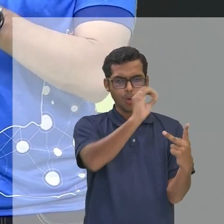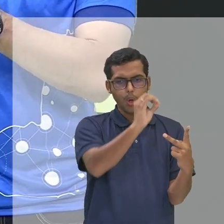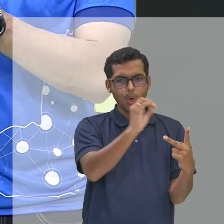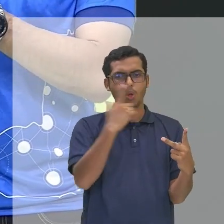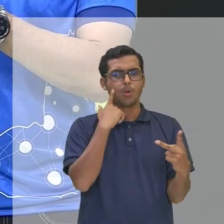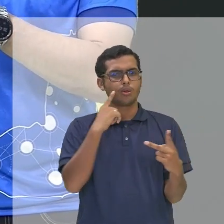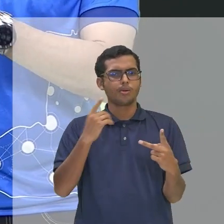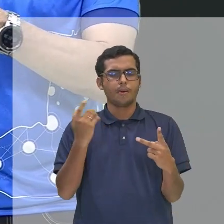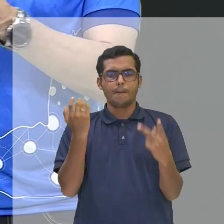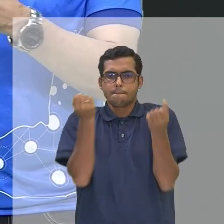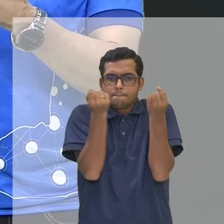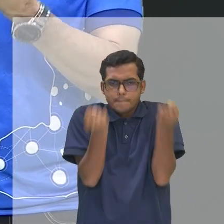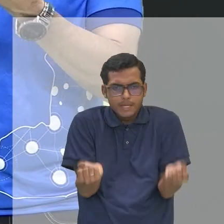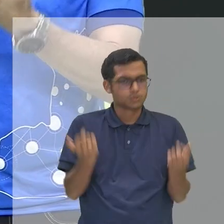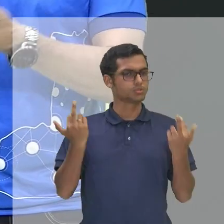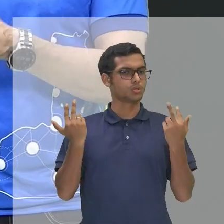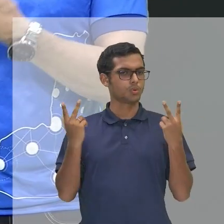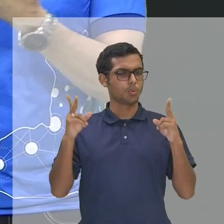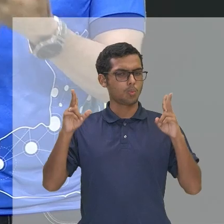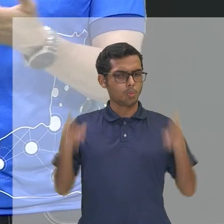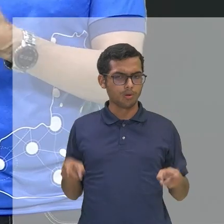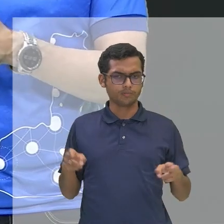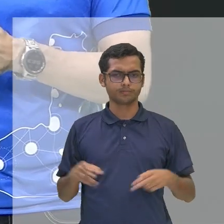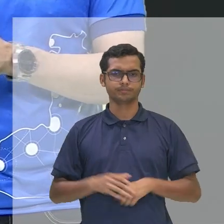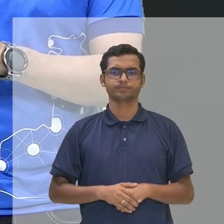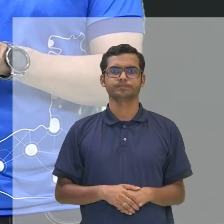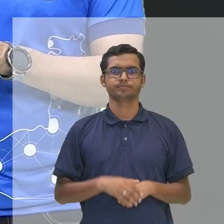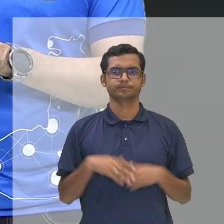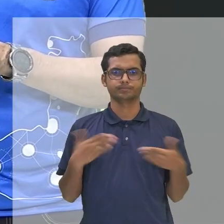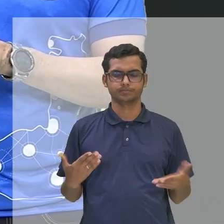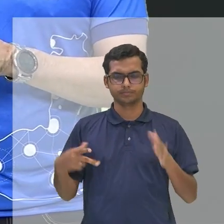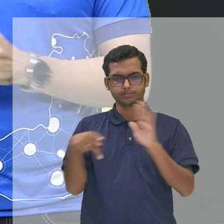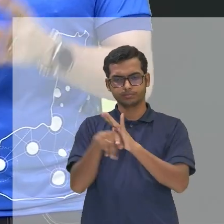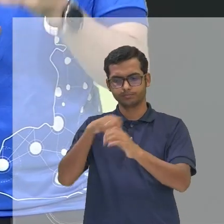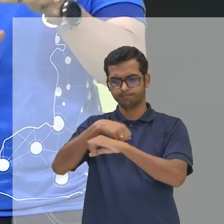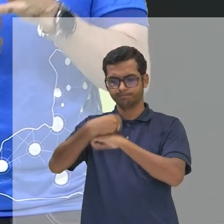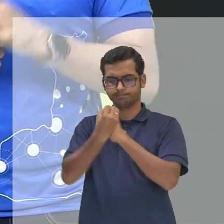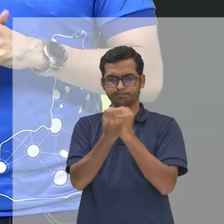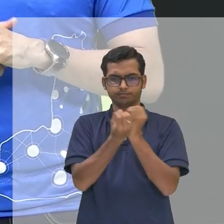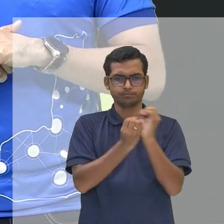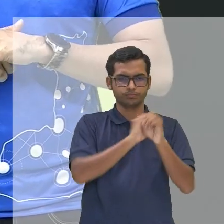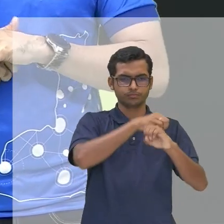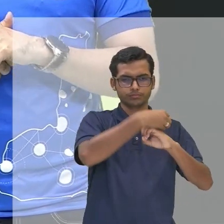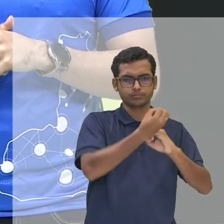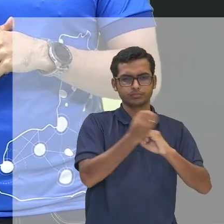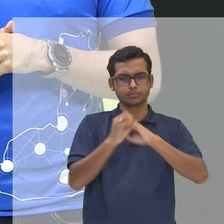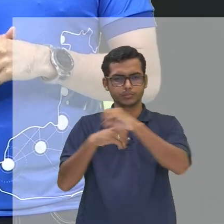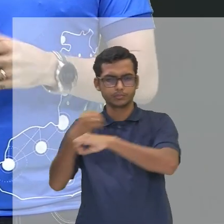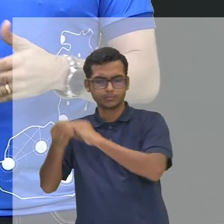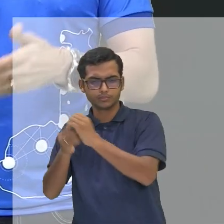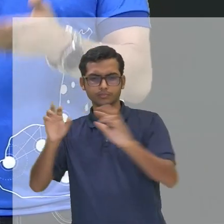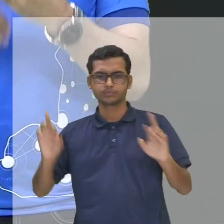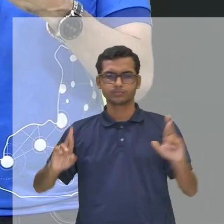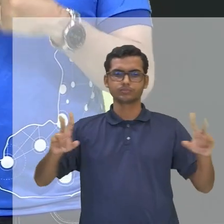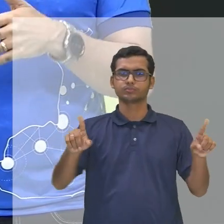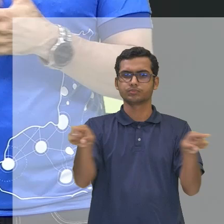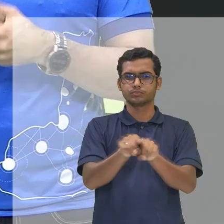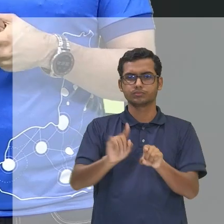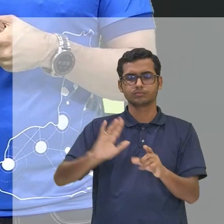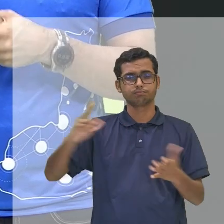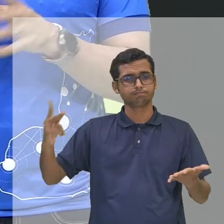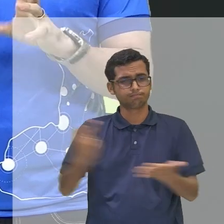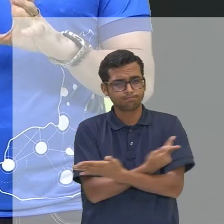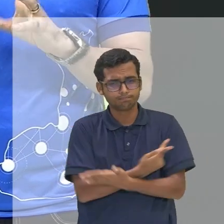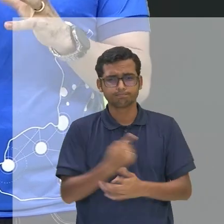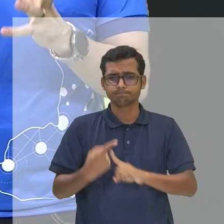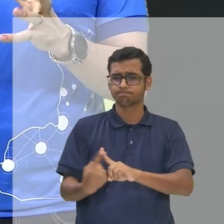mesma coisa depois, apesar de serem moléculas diferentes. Isso já aconteceu lá